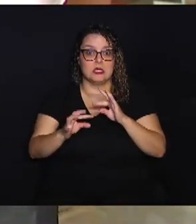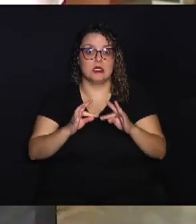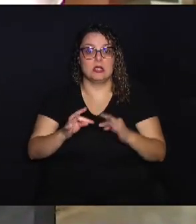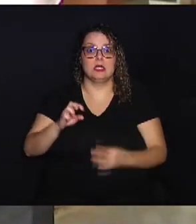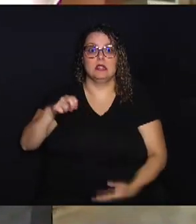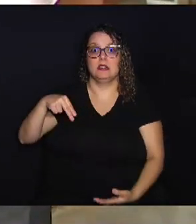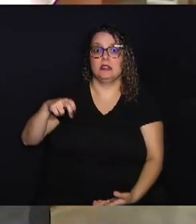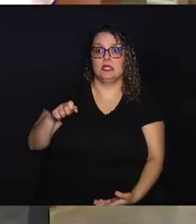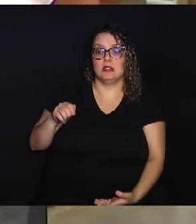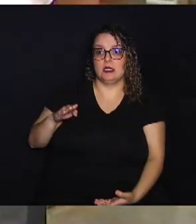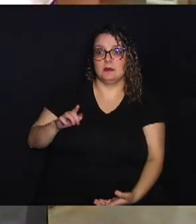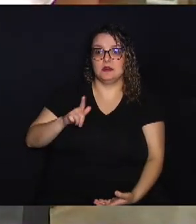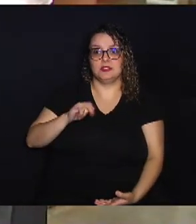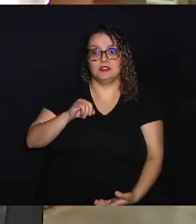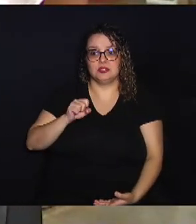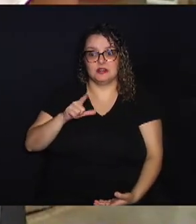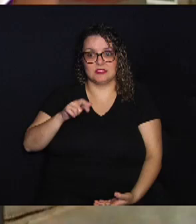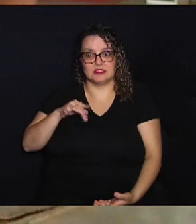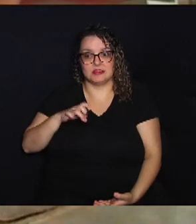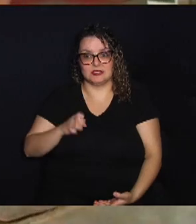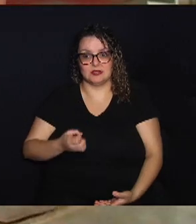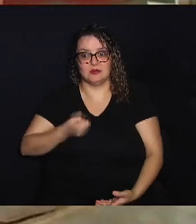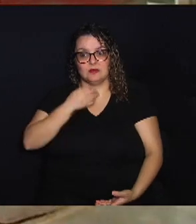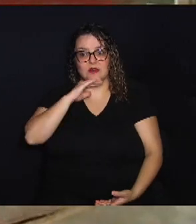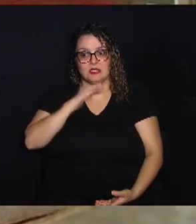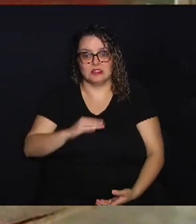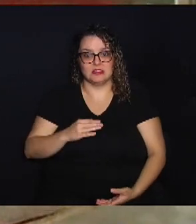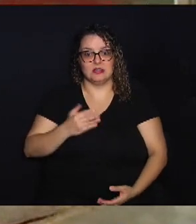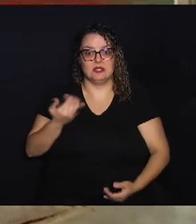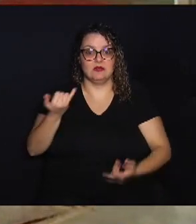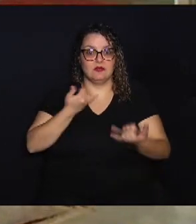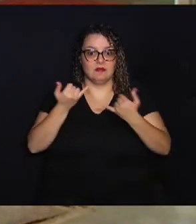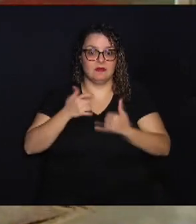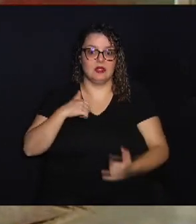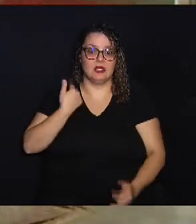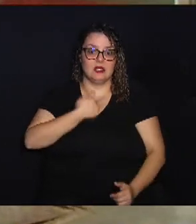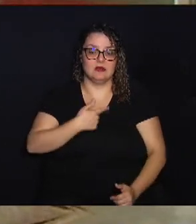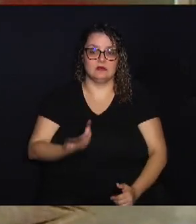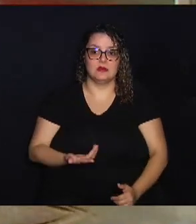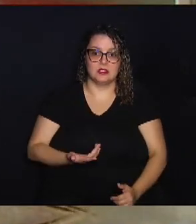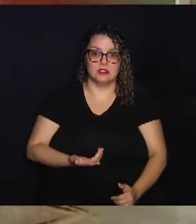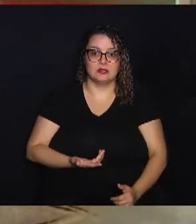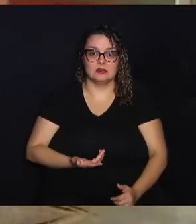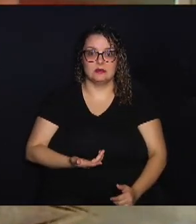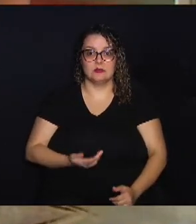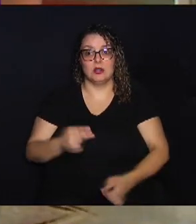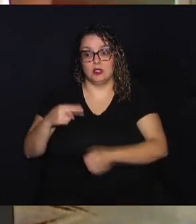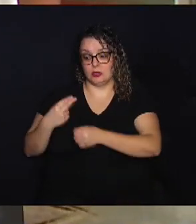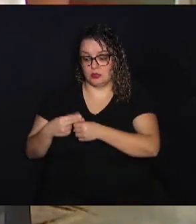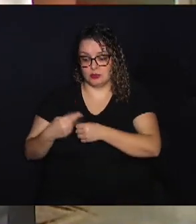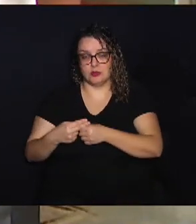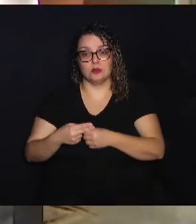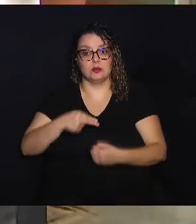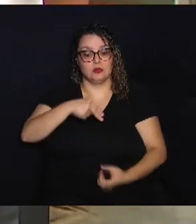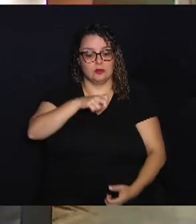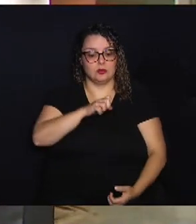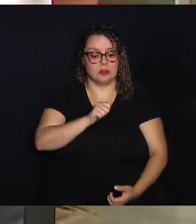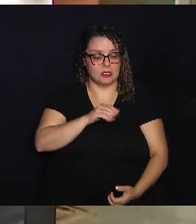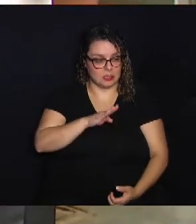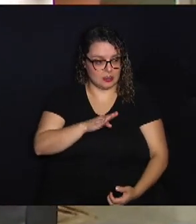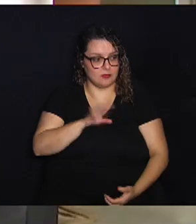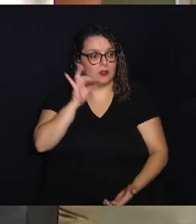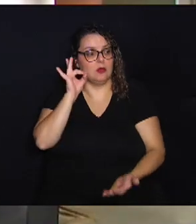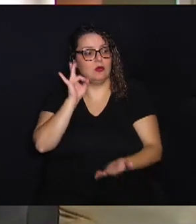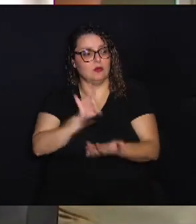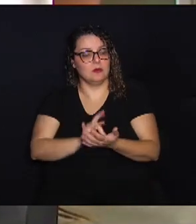a Gislaine Alípio. Gislaine, uma boa tarde. Conta para a gente, agora a Unicamp com o NEAB, ela